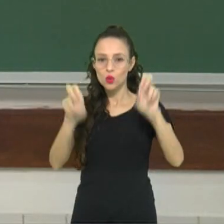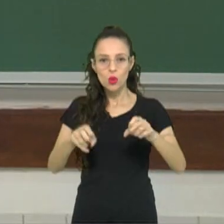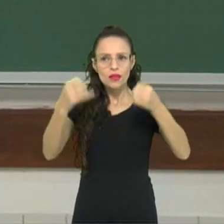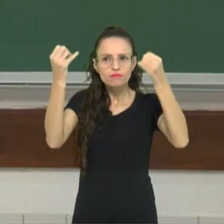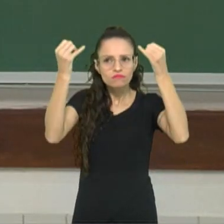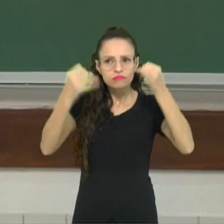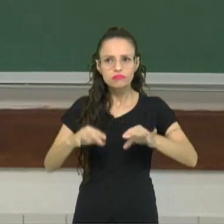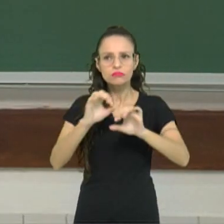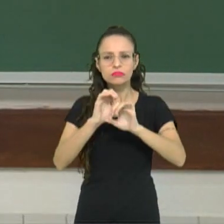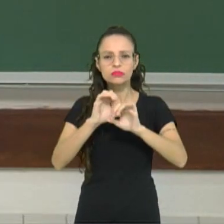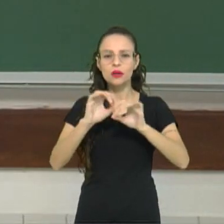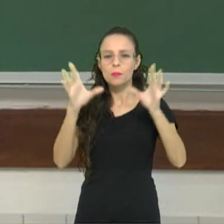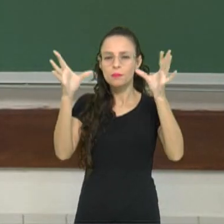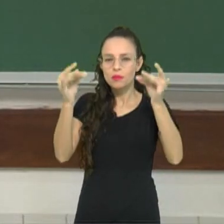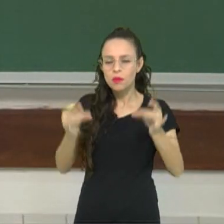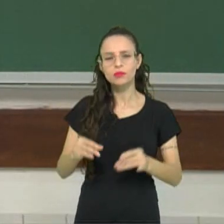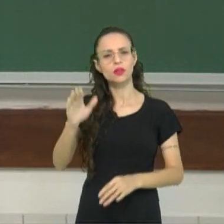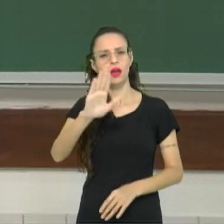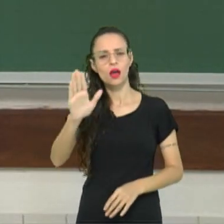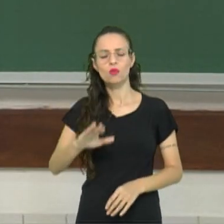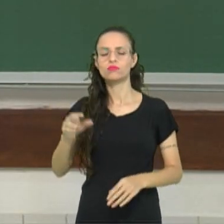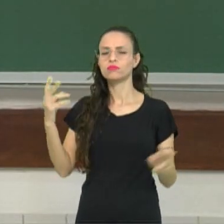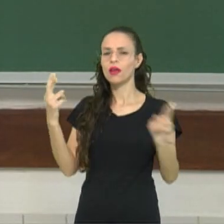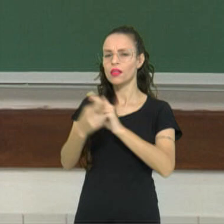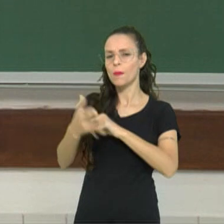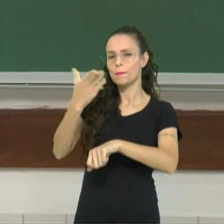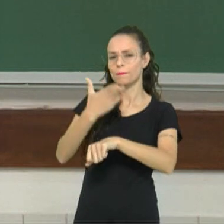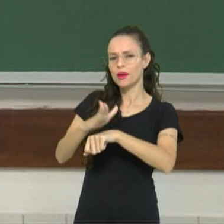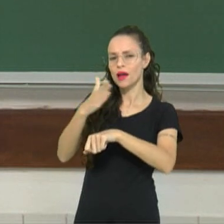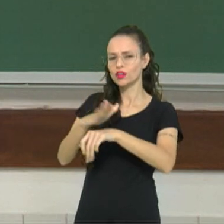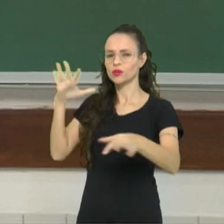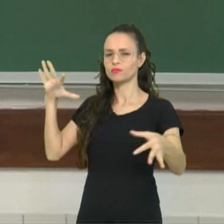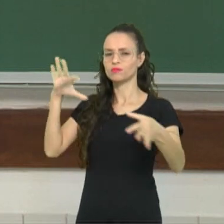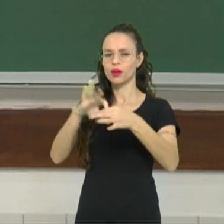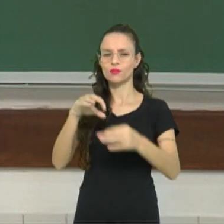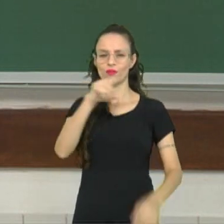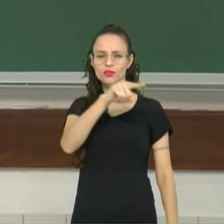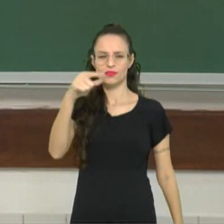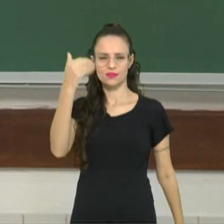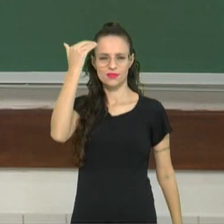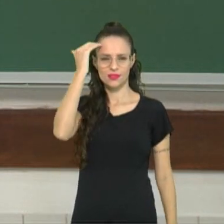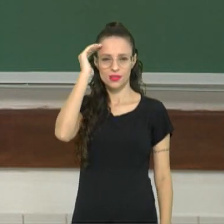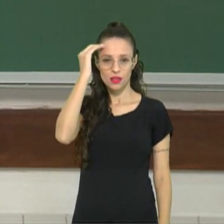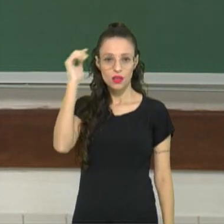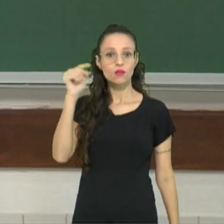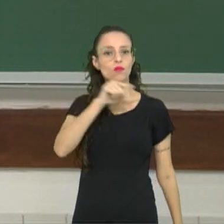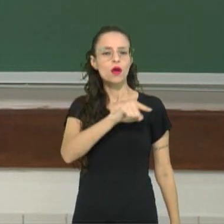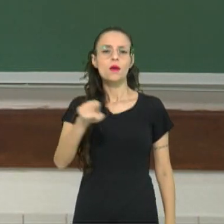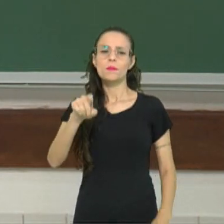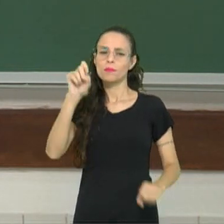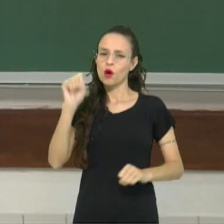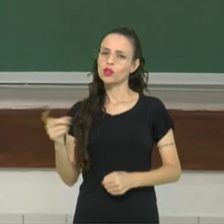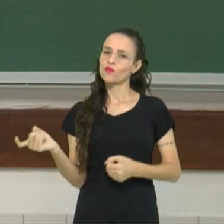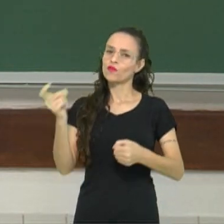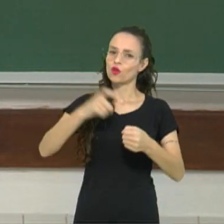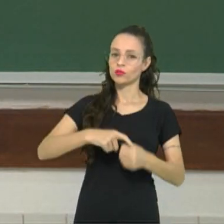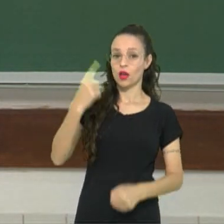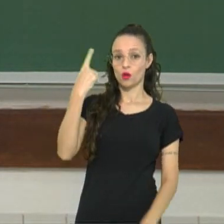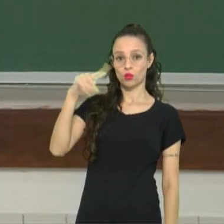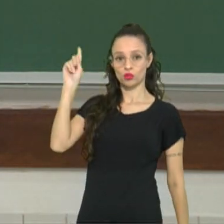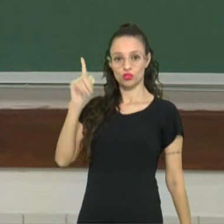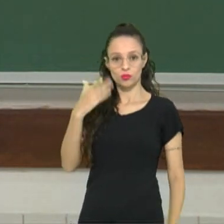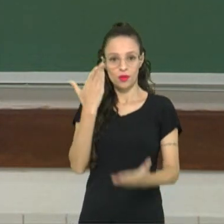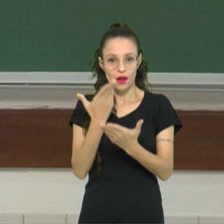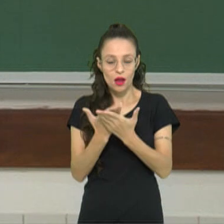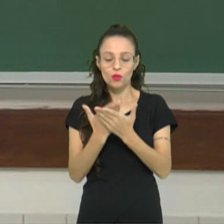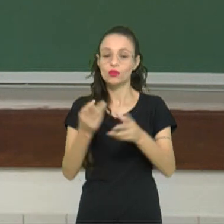mas tentando relacionar na prática para vocês, para ficar um pouco mais compreendido, né? Qualquer coisa, você pode voltar lá na aula anterior, que nós vimos a parte